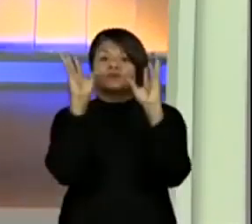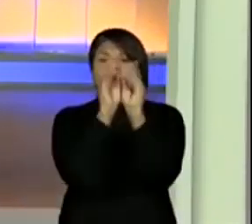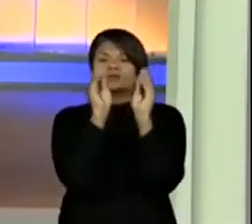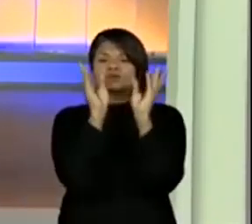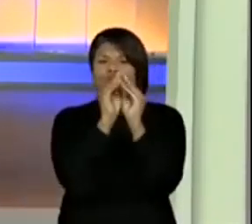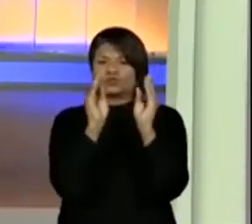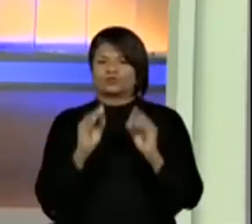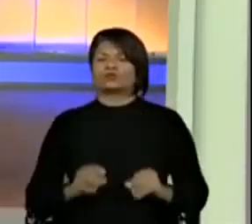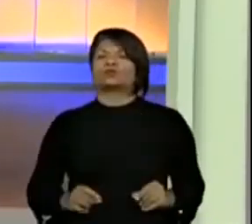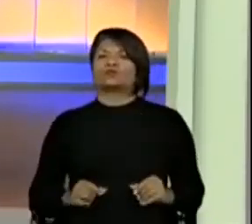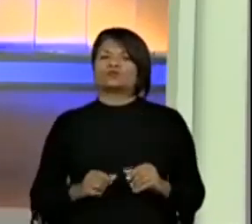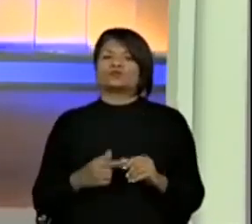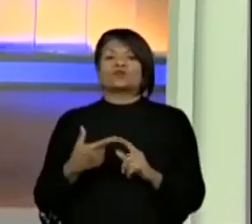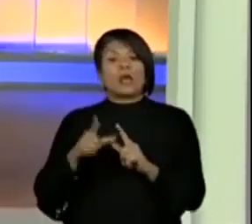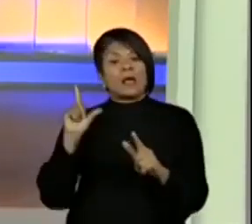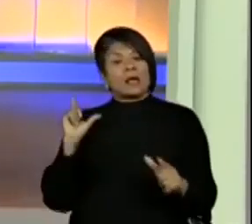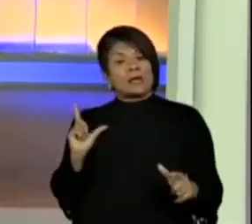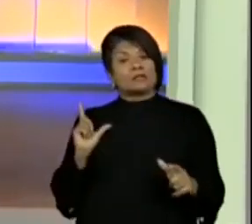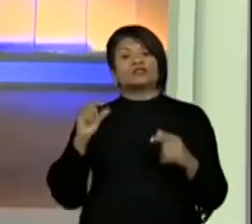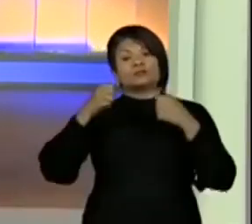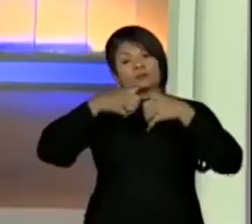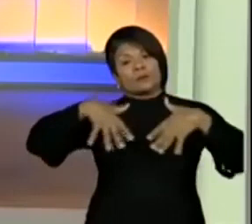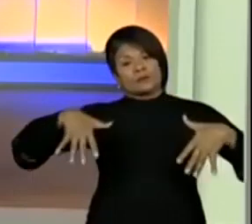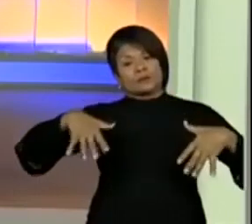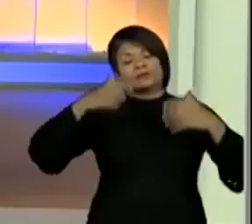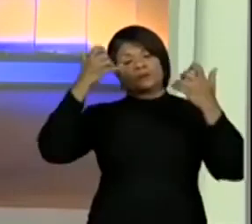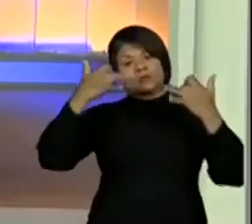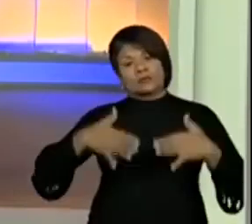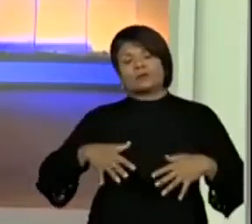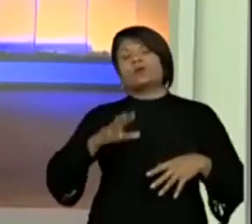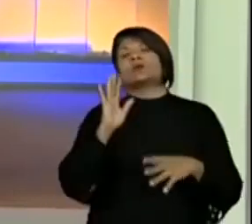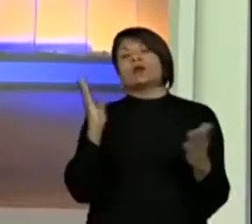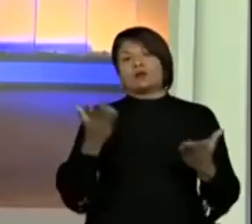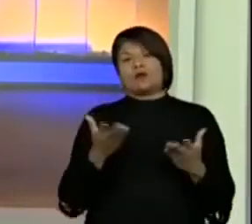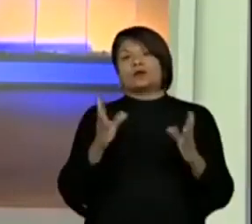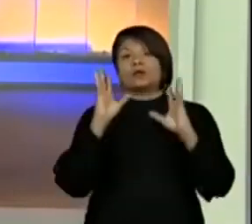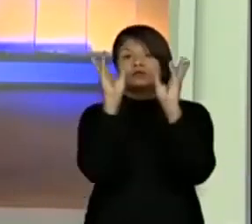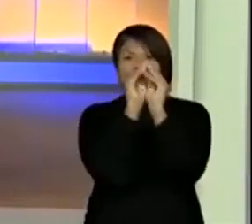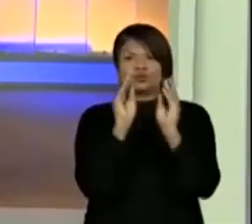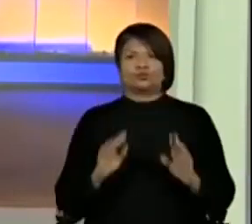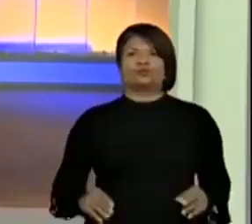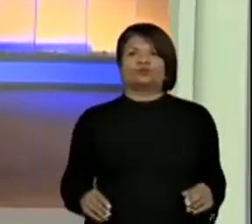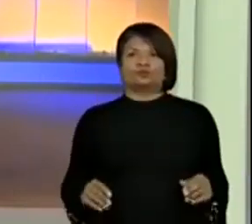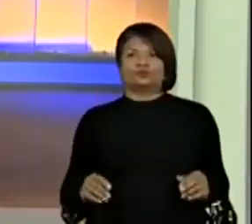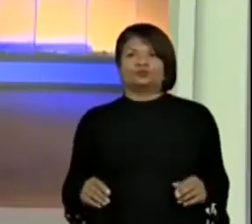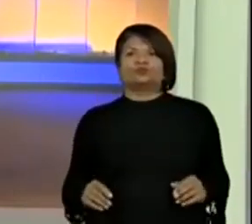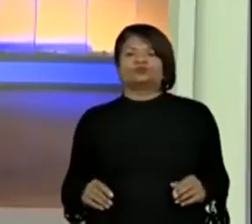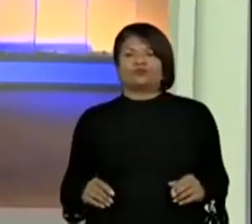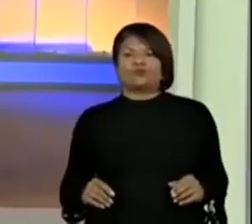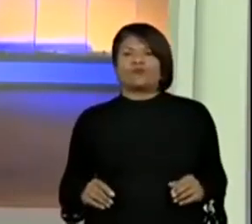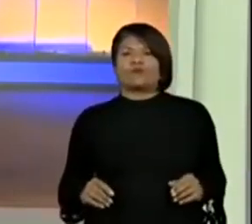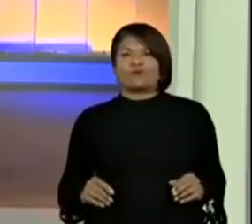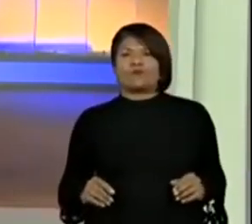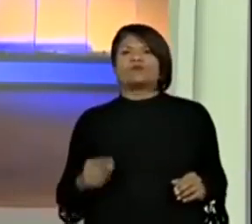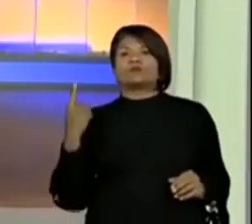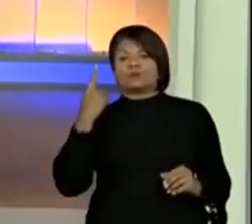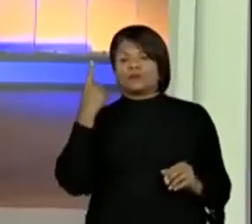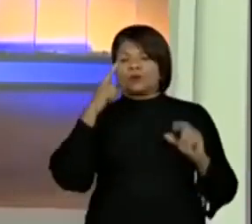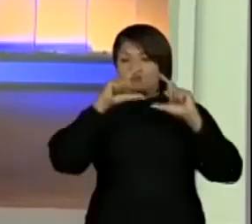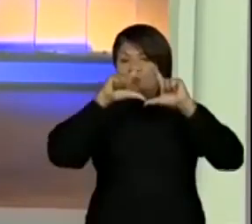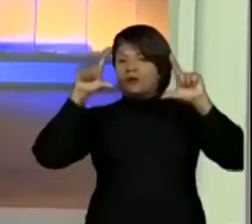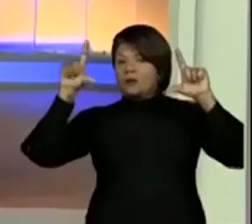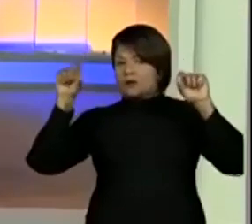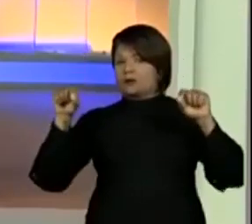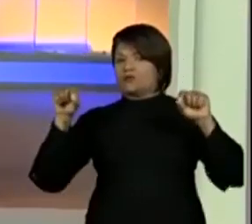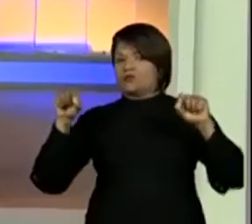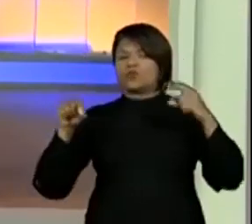resumo, no outro nós fizemos uma explicação, aqui a gente fez um resuminho. Bom, primeiro parágrafo, o